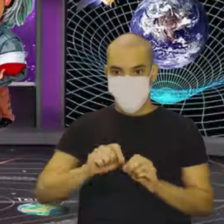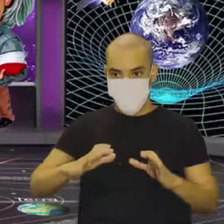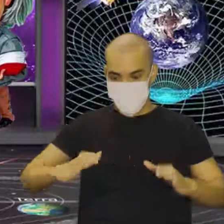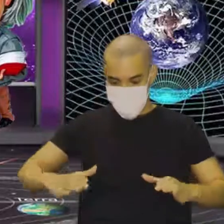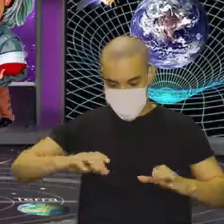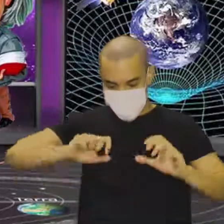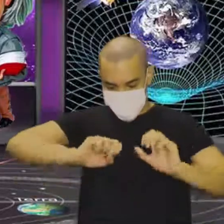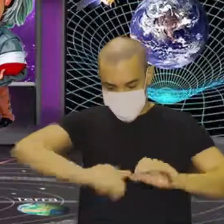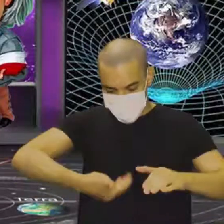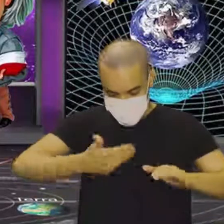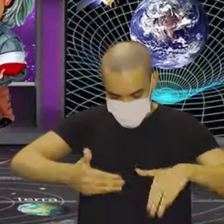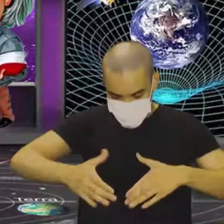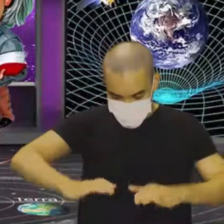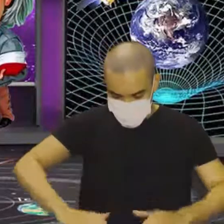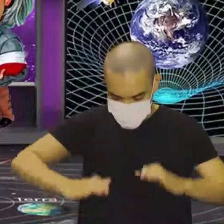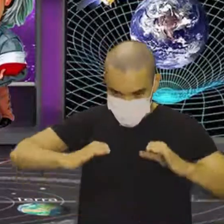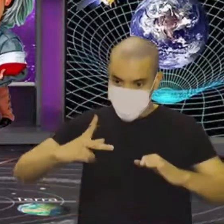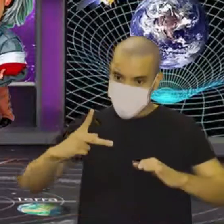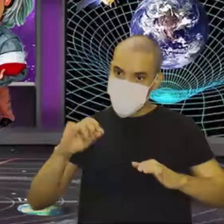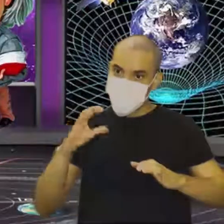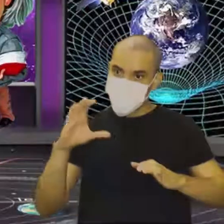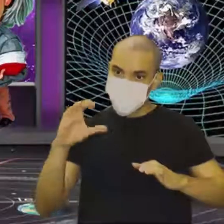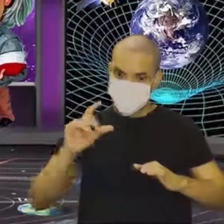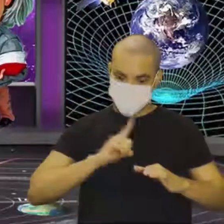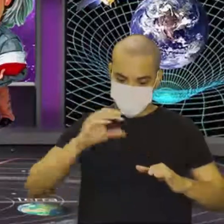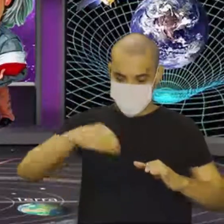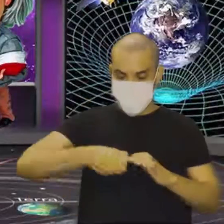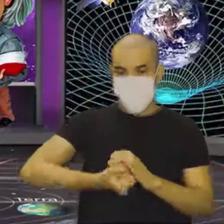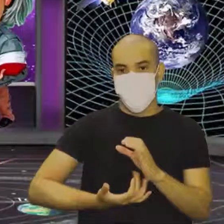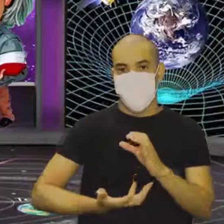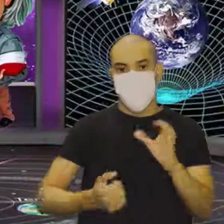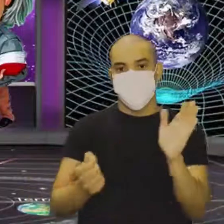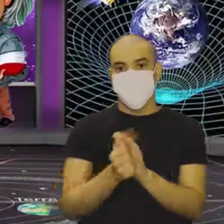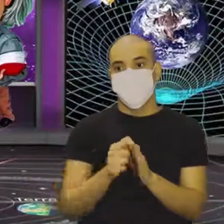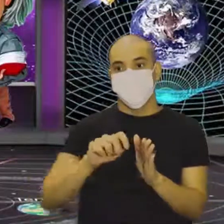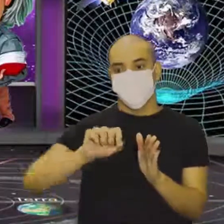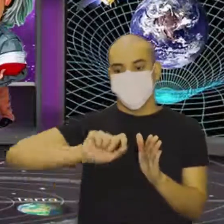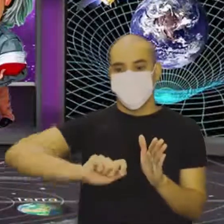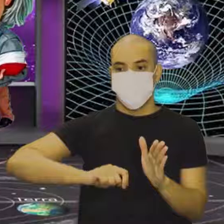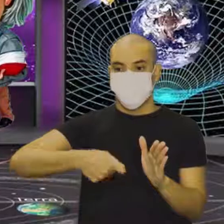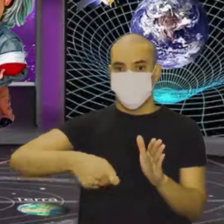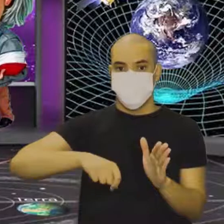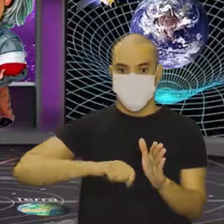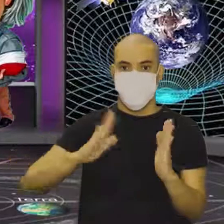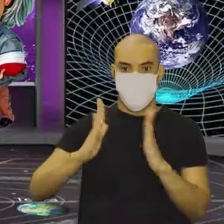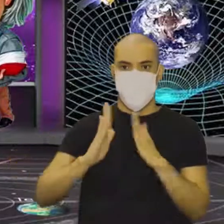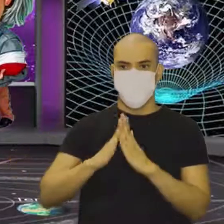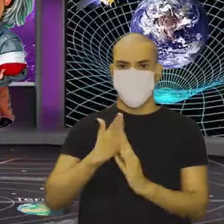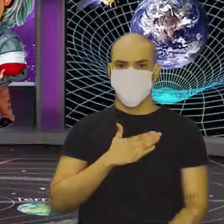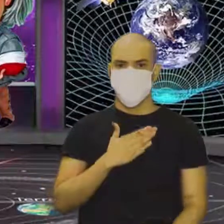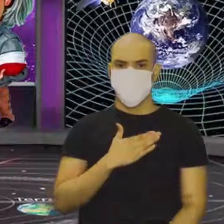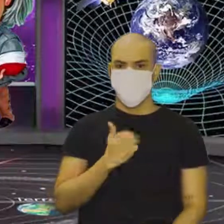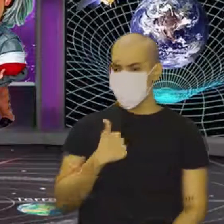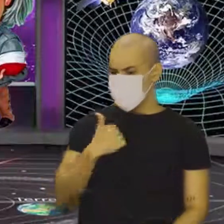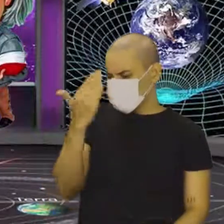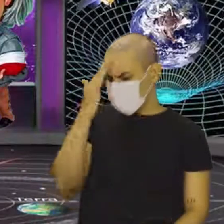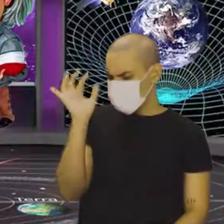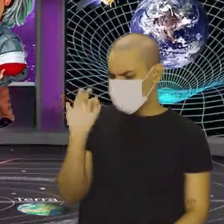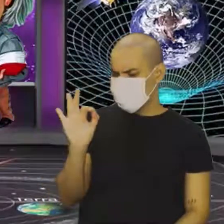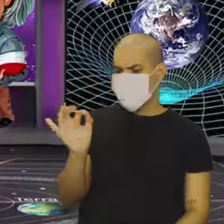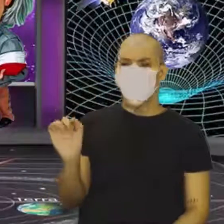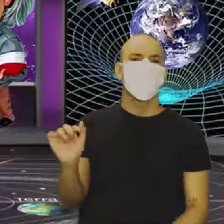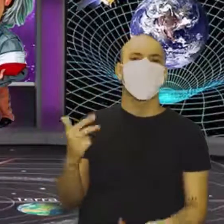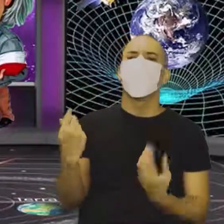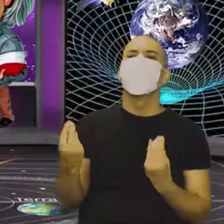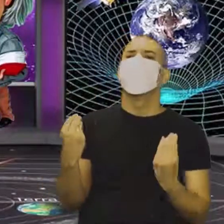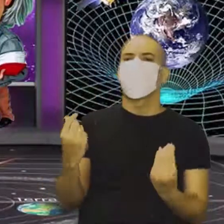colocou uma bomba lá dentro e geralmente tinha um disjuntor, né? Um disjuntor na minha casa lá. Aí eu não entendia direito,